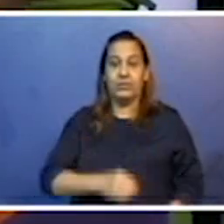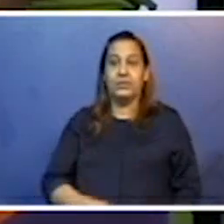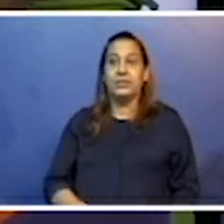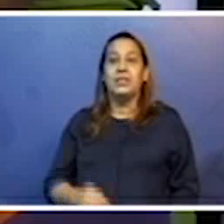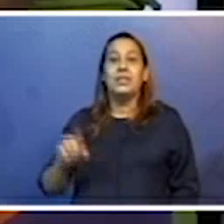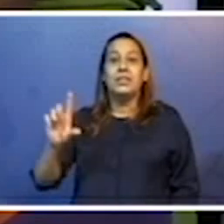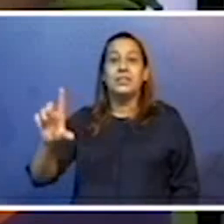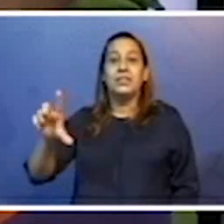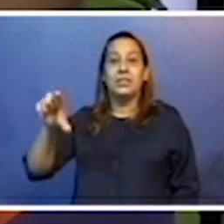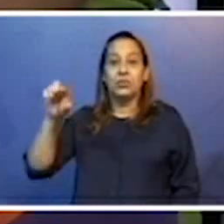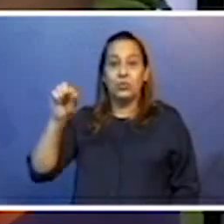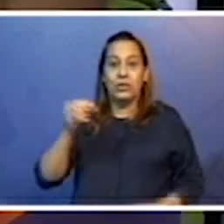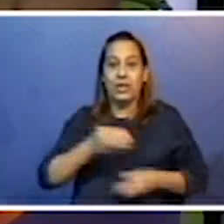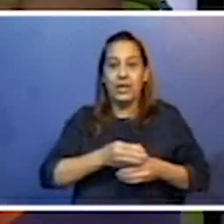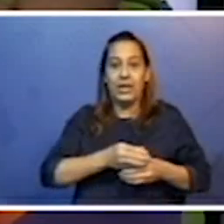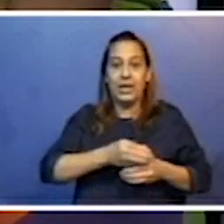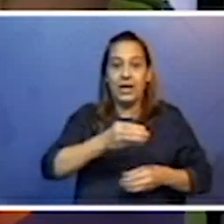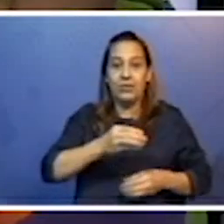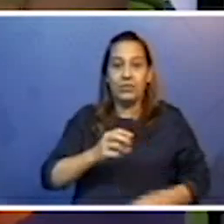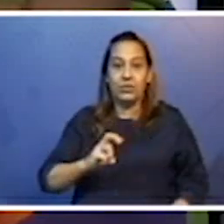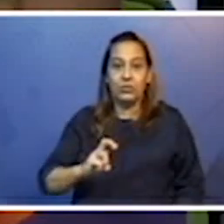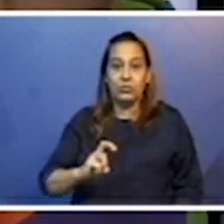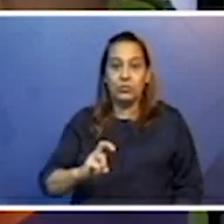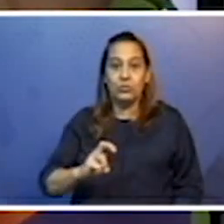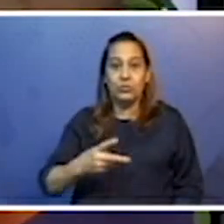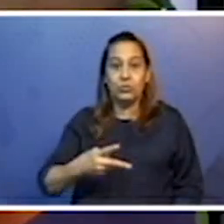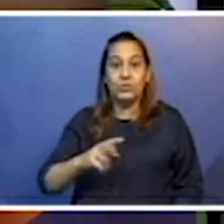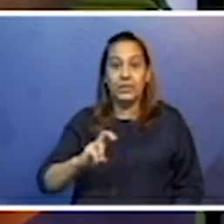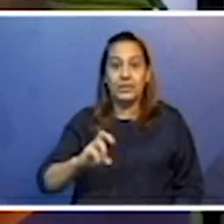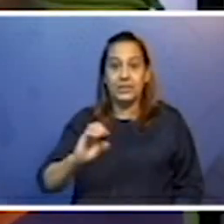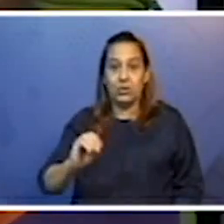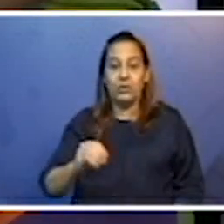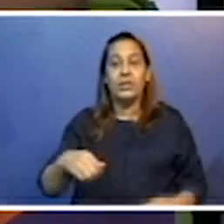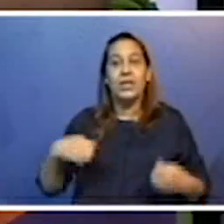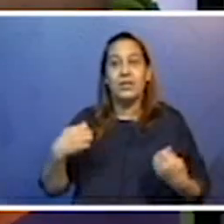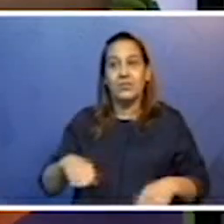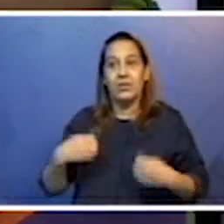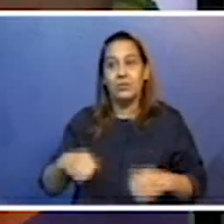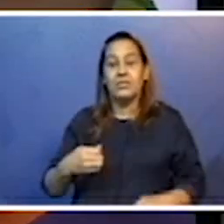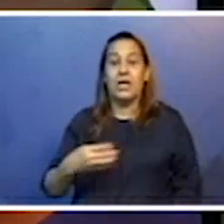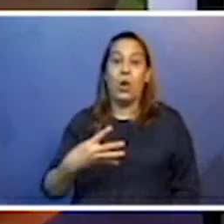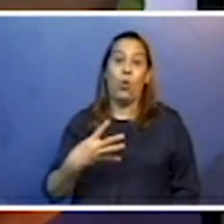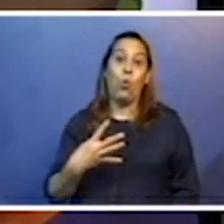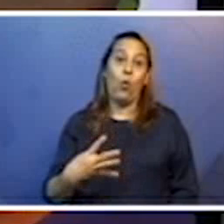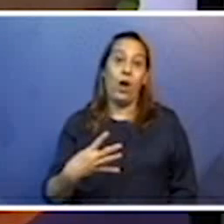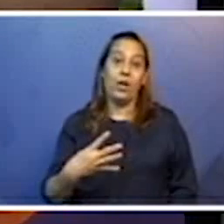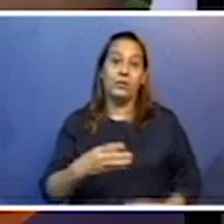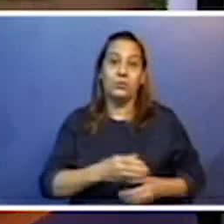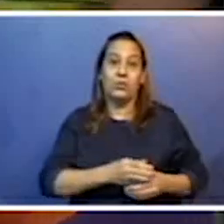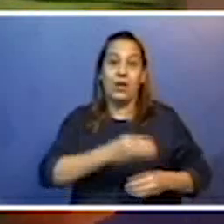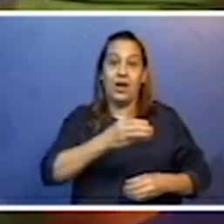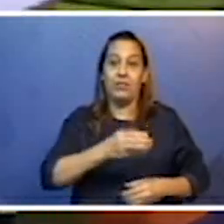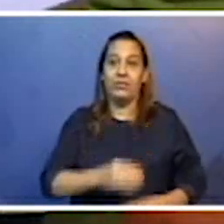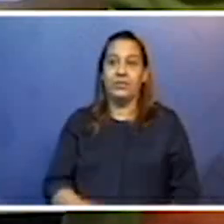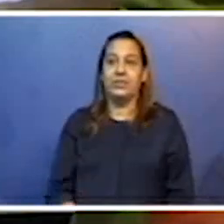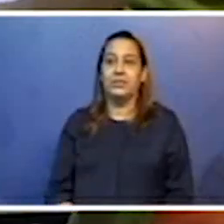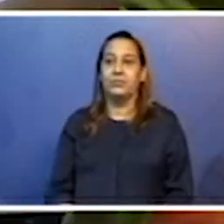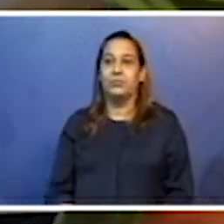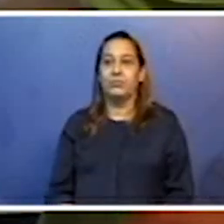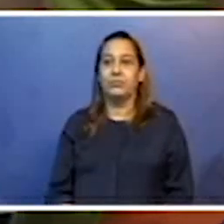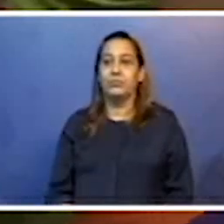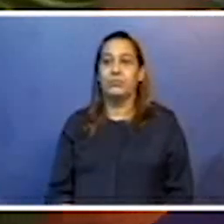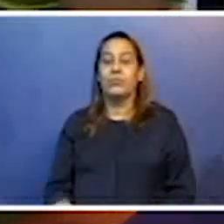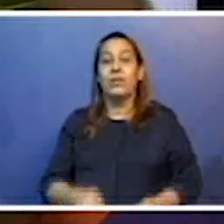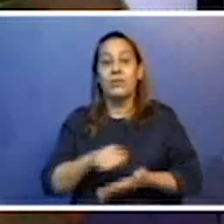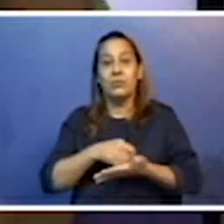ela escolher essa daqui, ó, a gente já viu que precisa de 4 garrafinhas dessa para completar 1 litro.